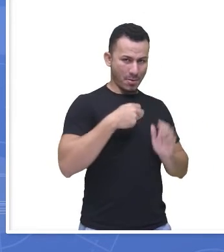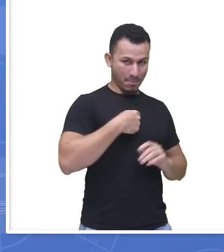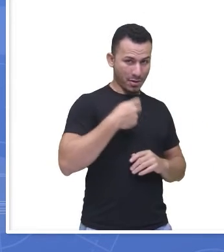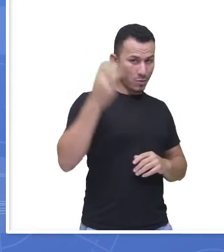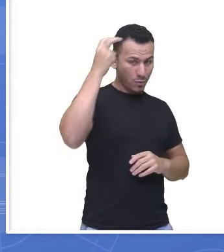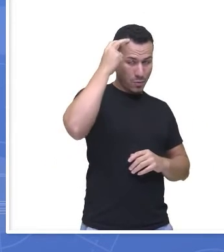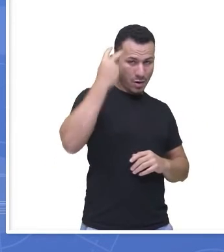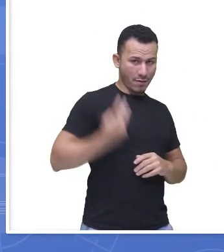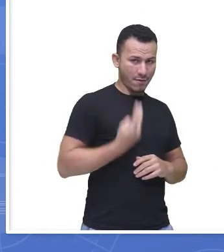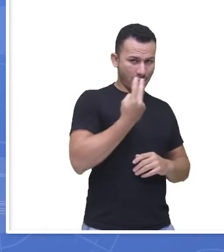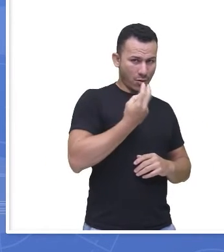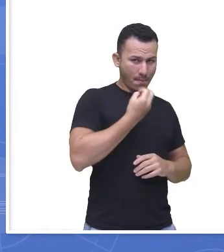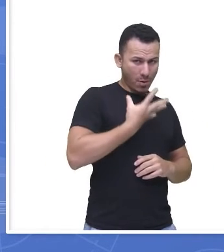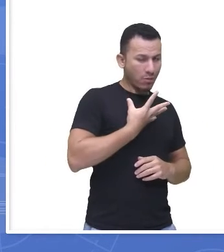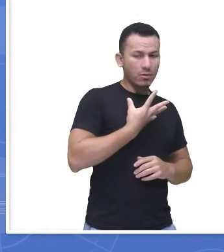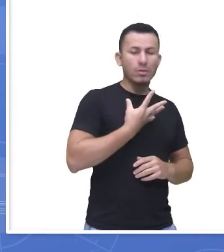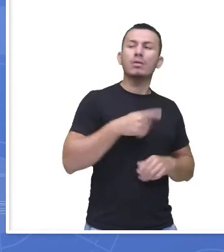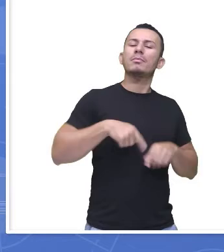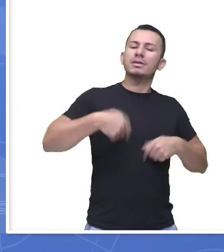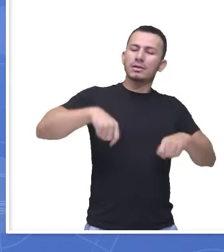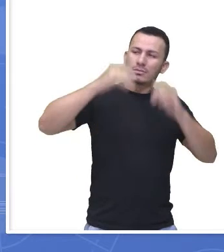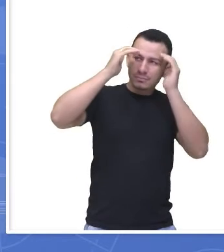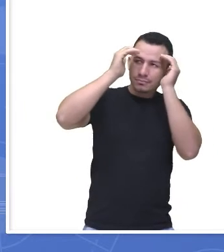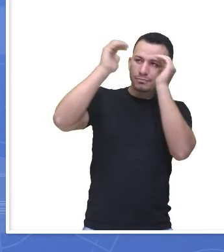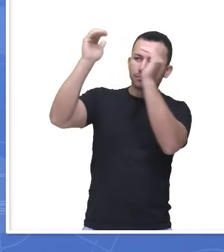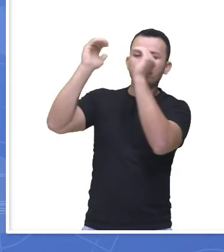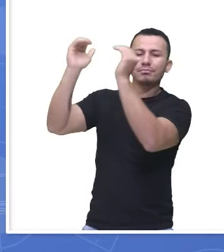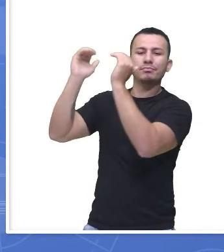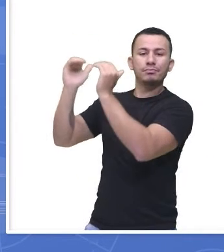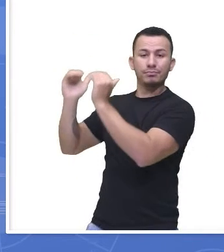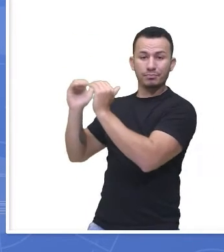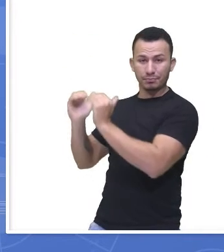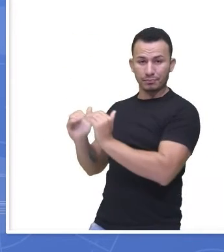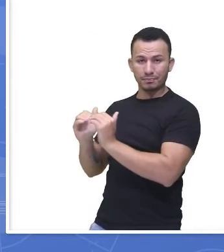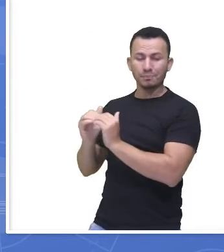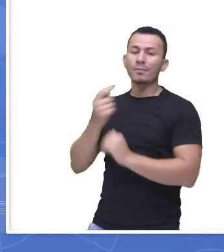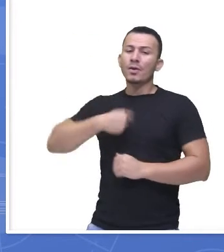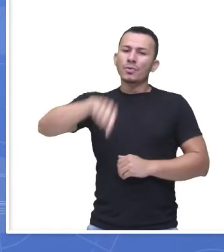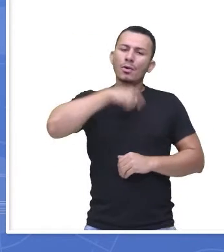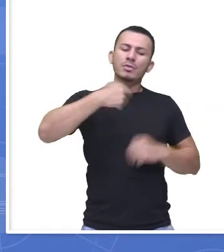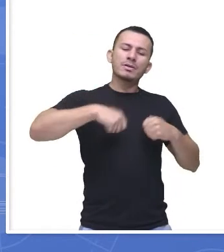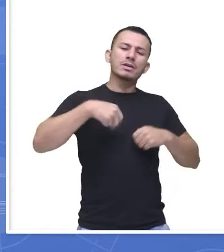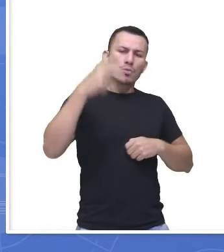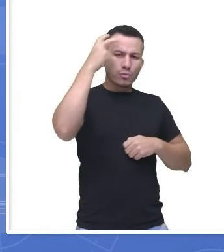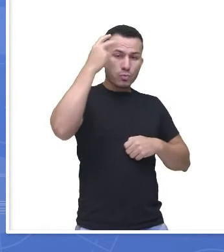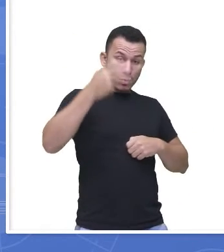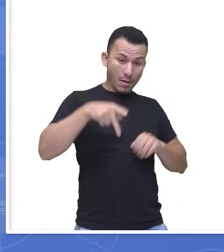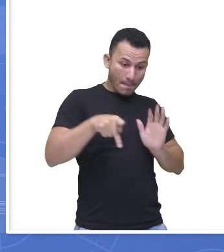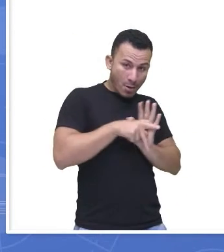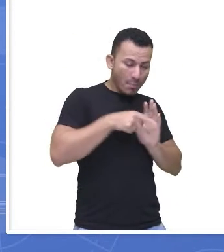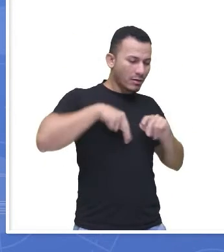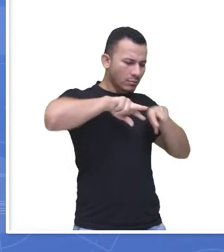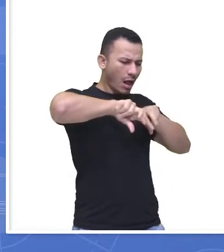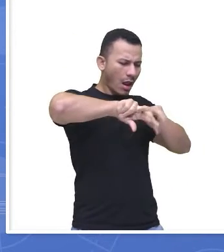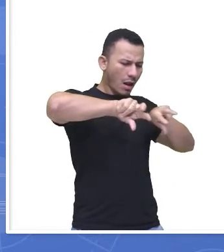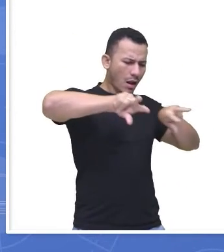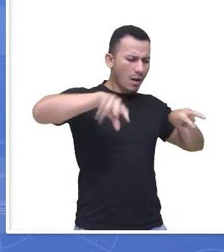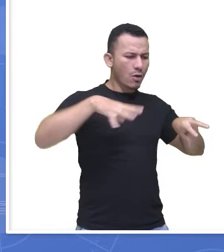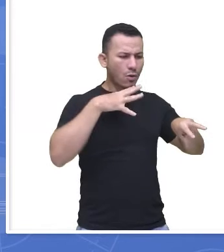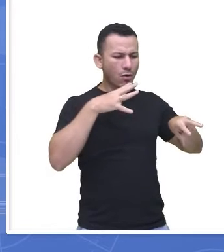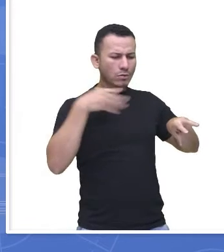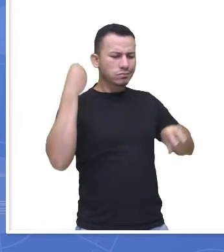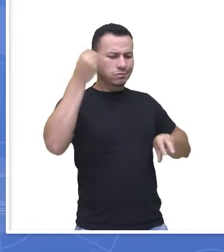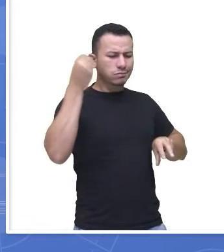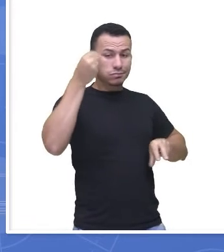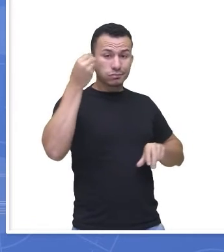boa, né? Então, temos que conhecer a nossa cultura, é importante que a gente conheça.